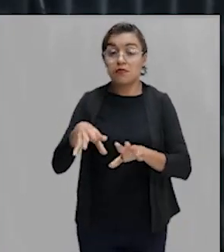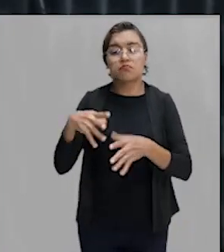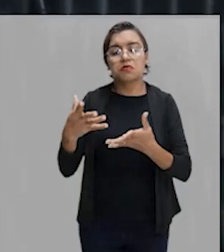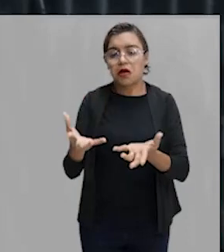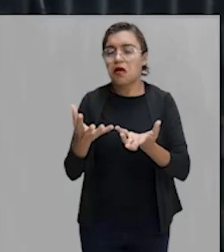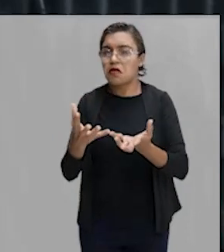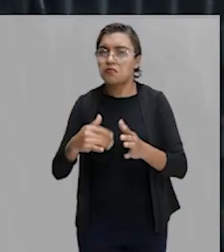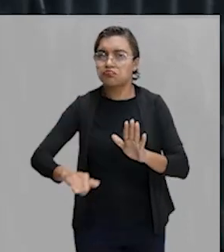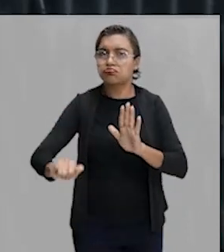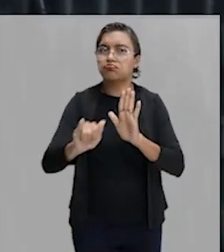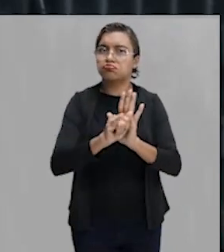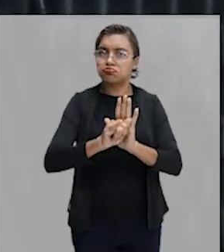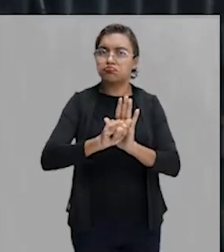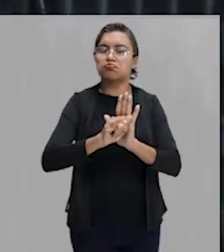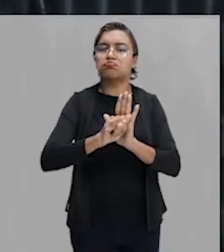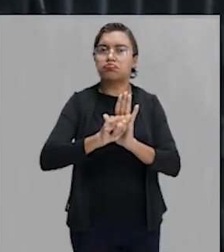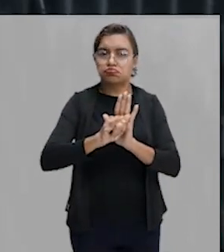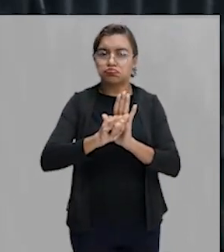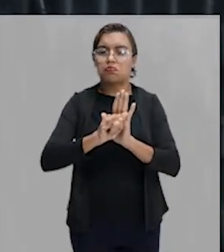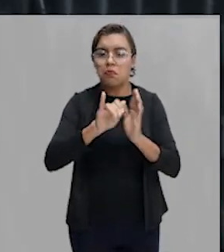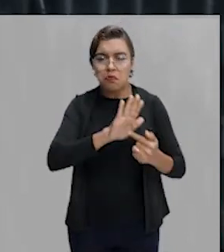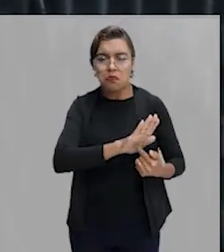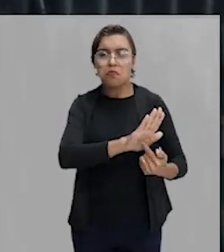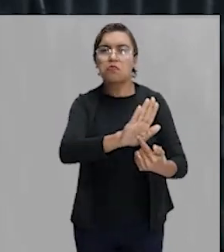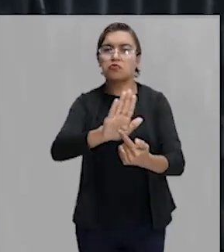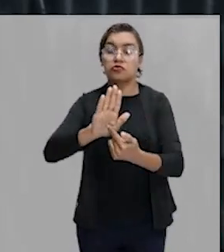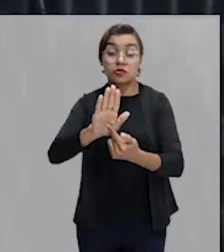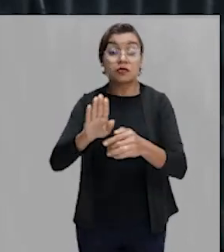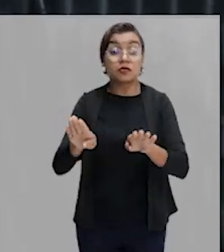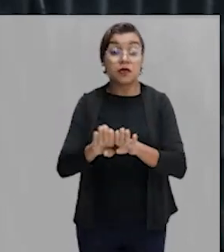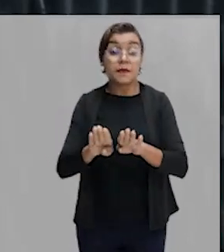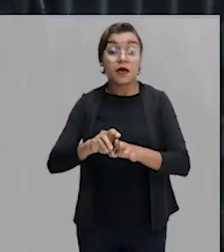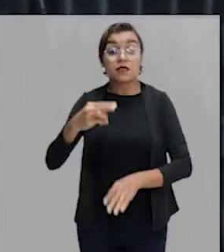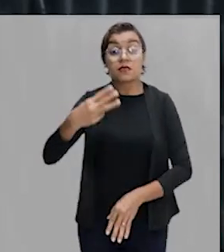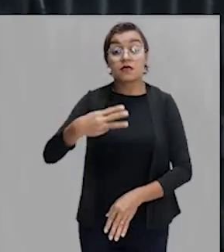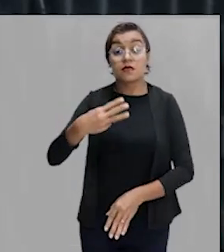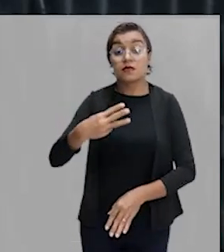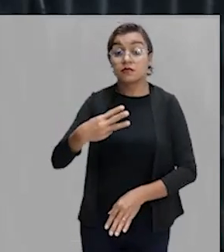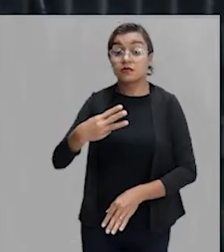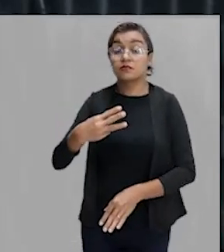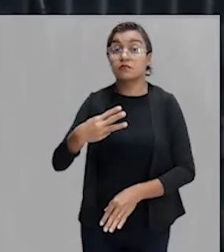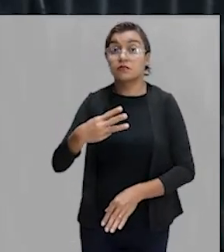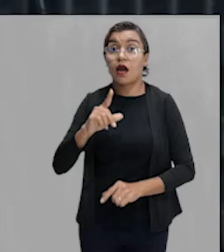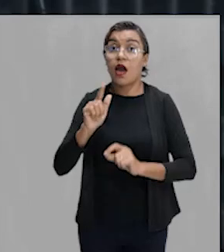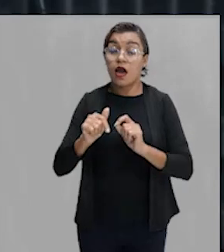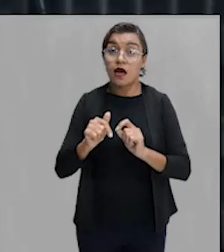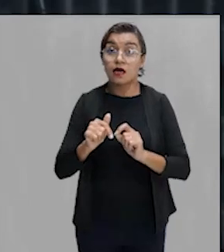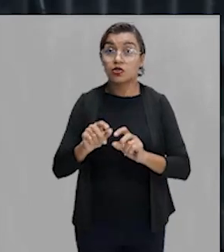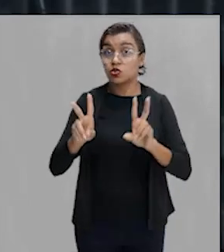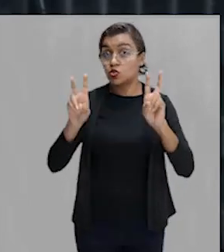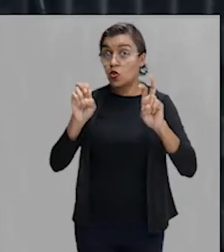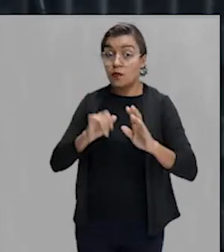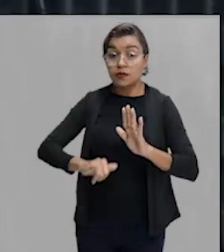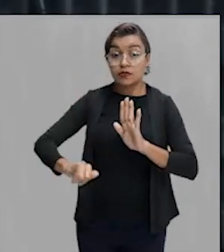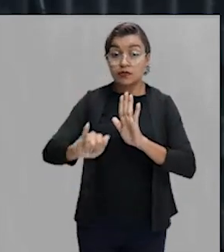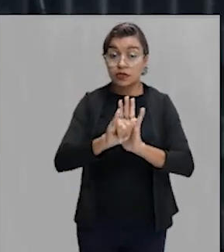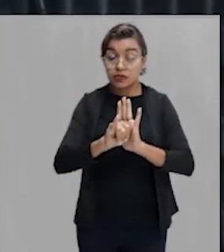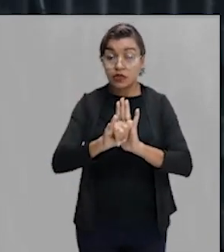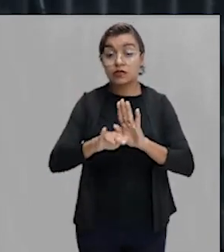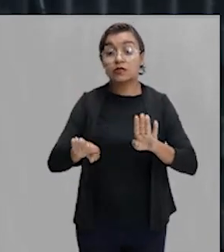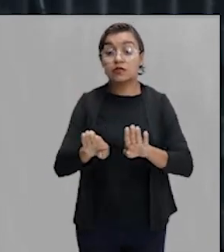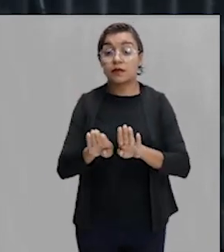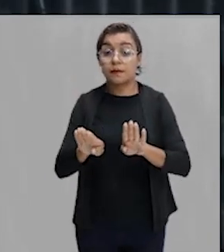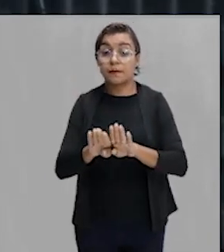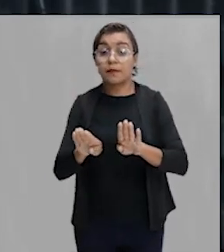do feminino, do espaço da mulher. E a terceira onda, a mais recente, discute a questão das identidades, mas também tem